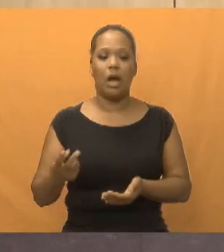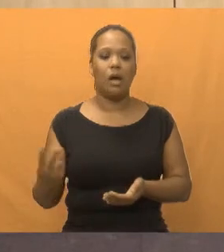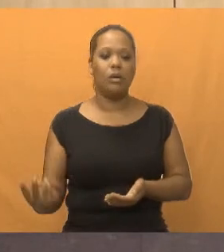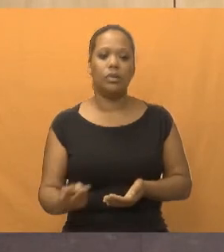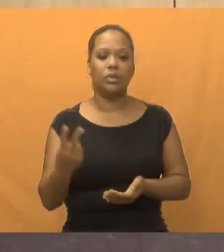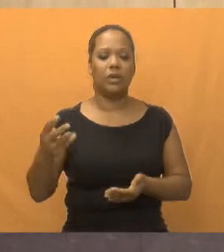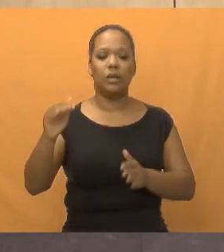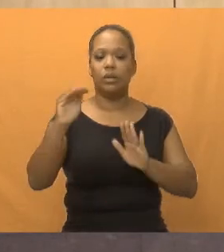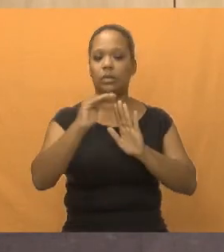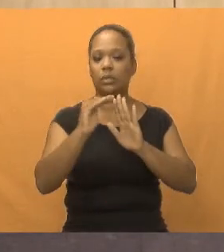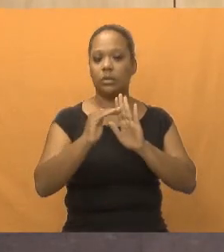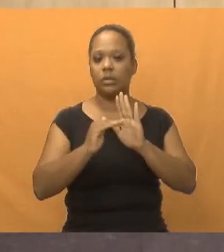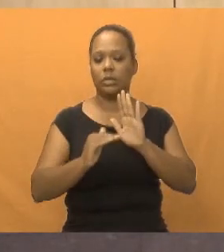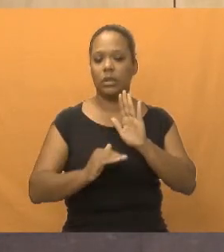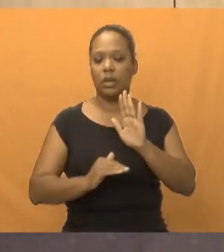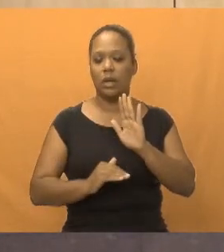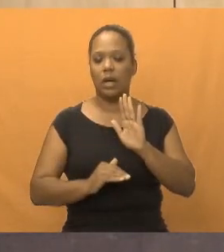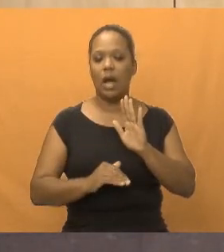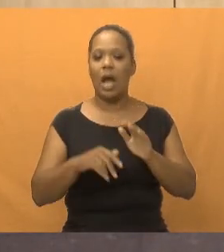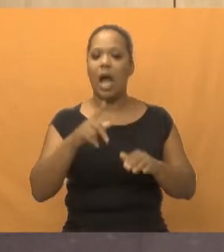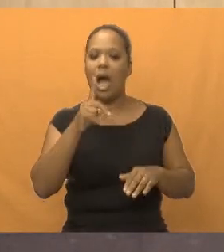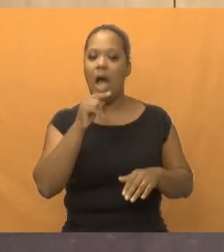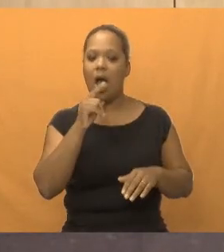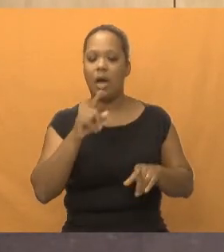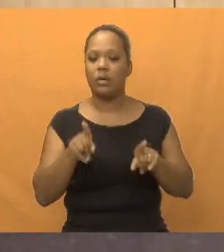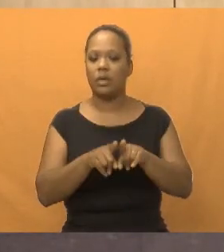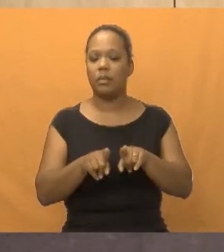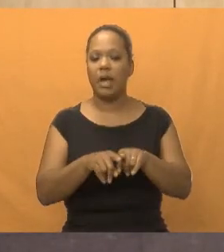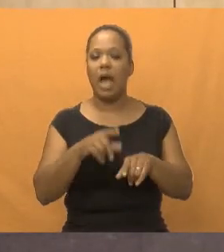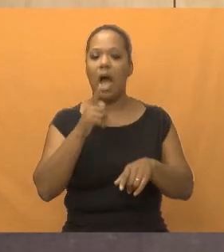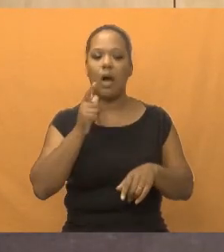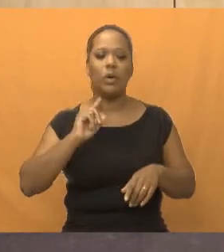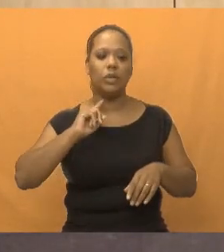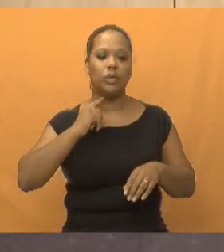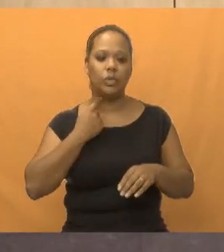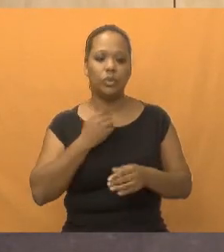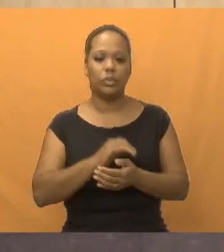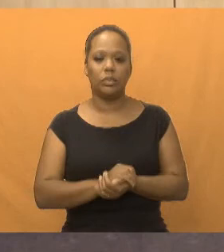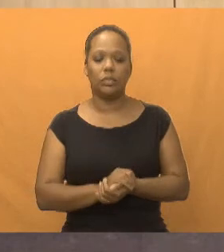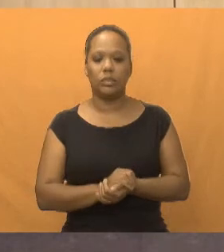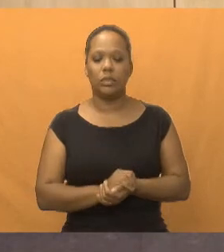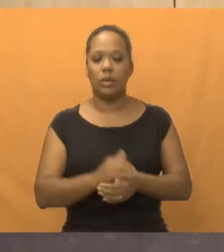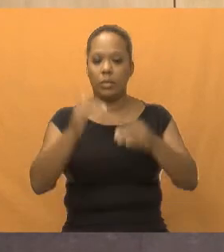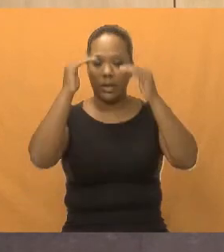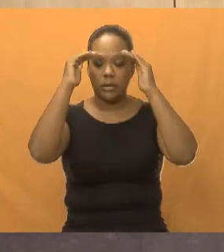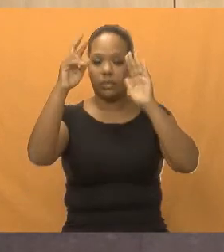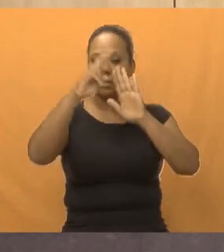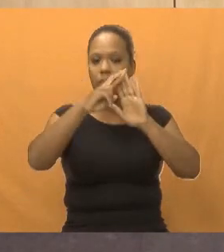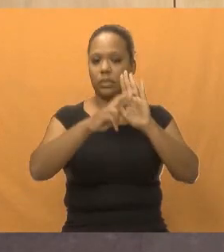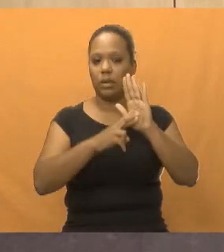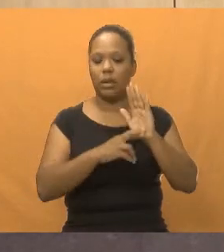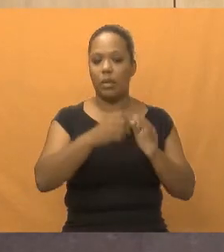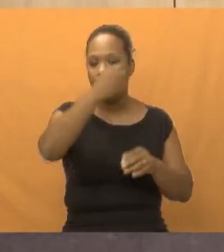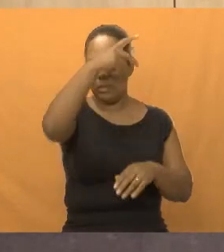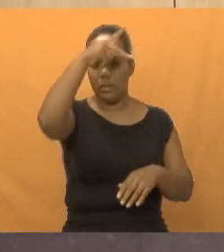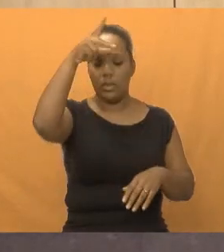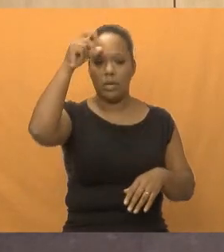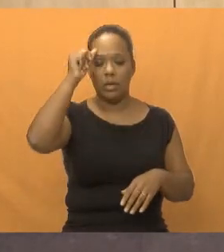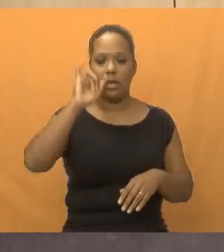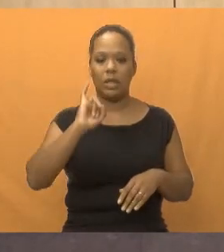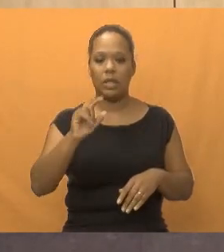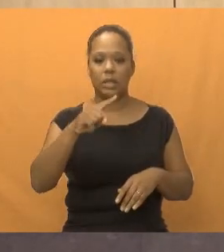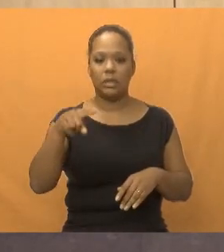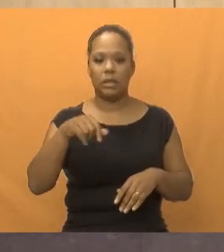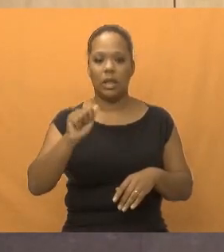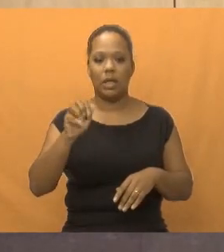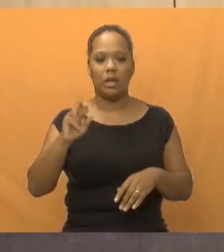referentes à tarifa de água e coleta de esgoto nas condições que estabelece. Autoria prefeito municipal Isaías